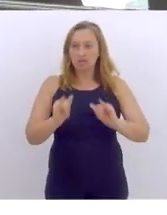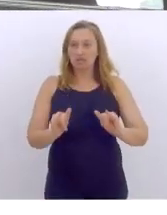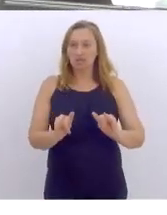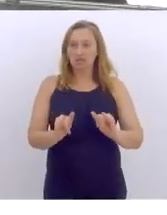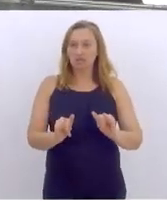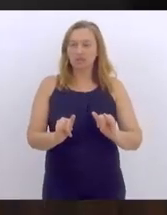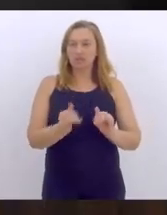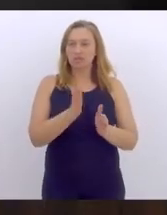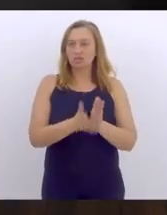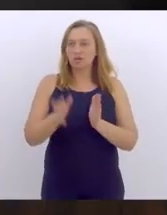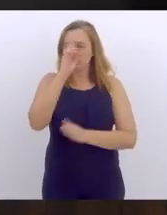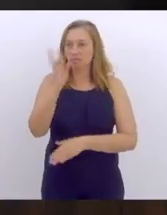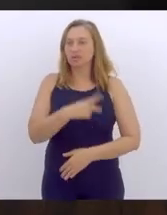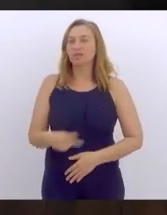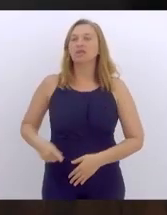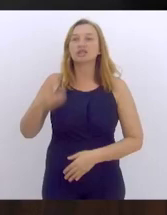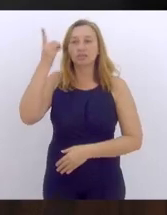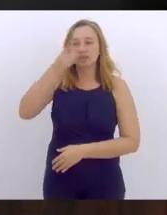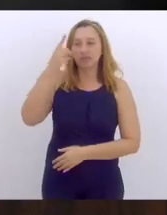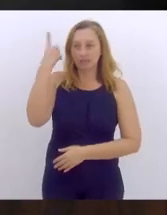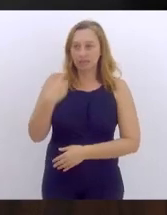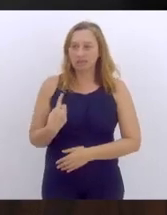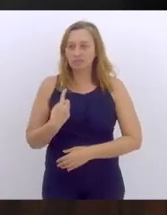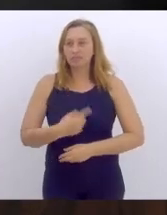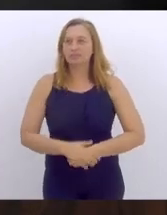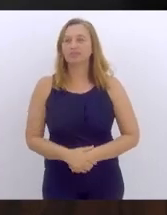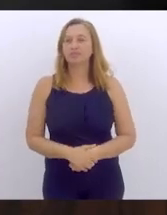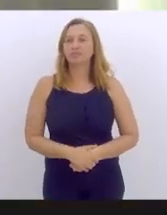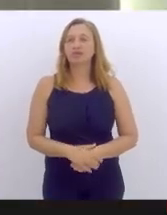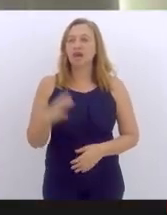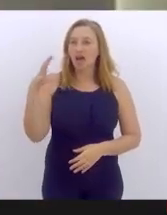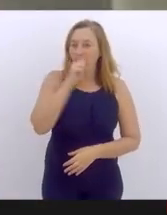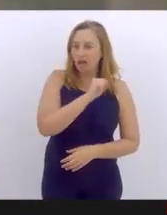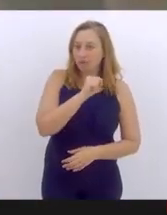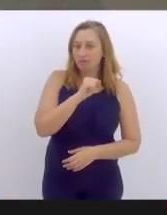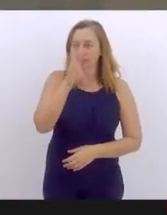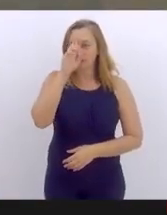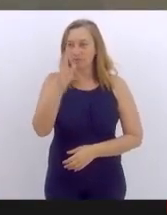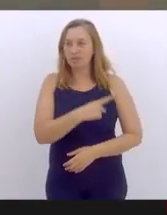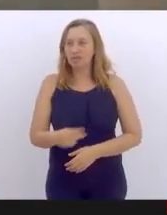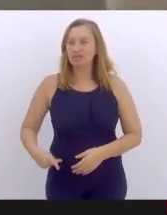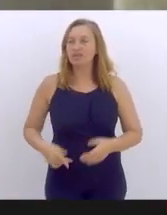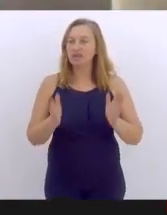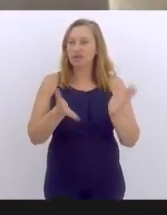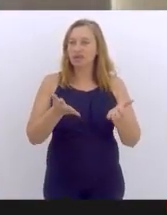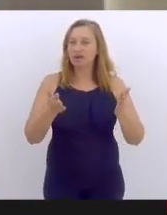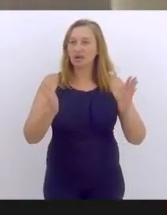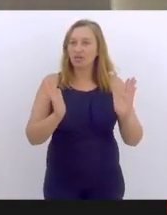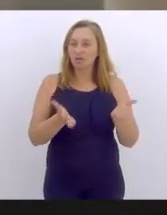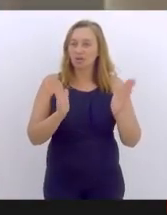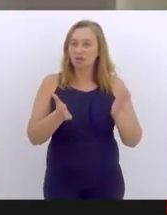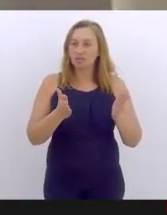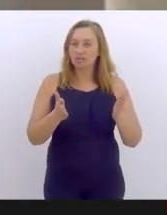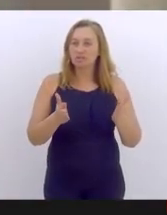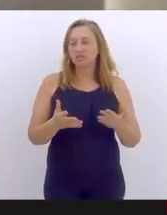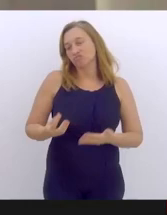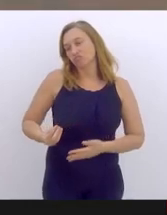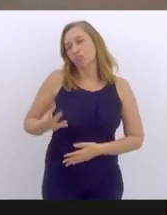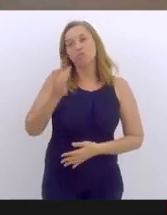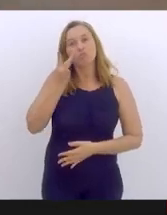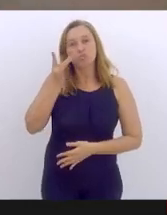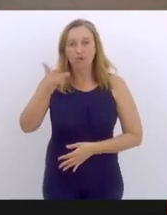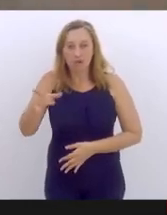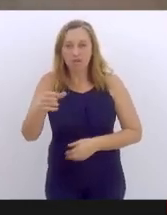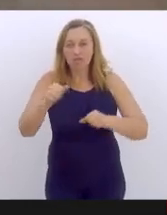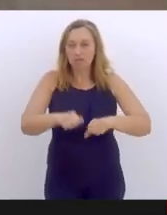ordem, presidente. Deputada Dani Monteiro. Muito rapidamente, presidente, queria hoje estar presencialmente no